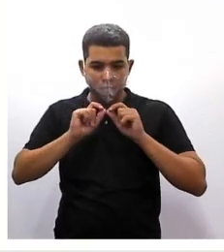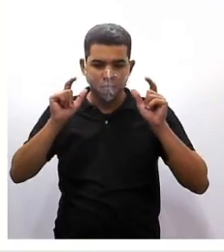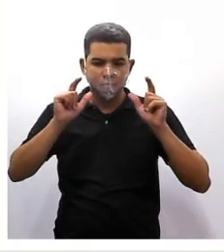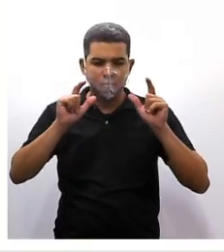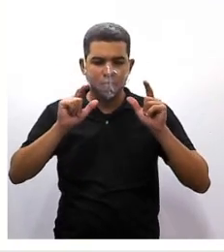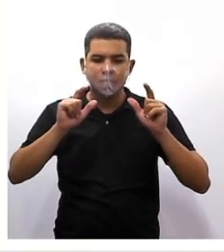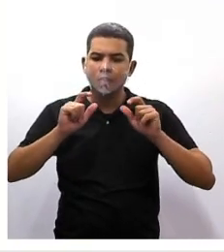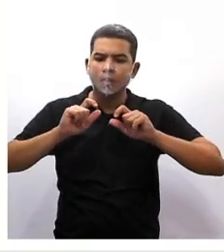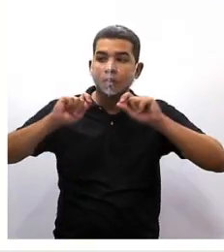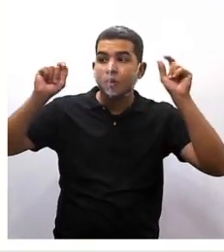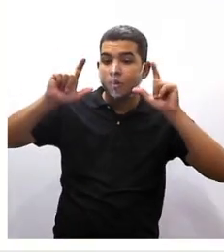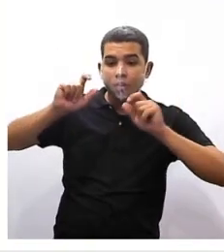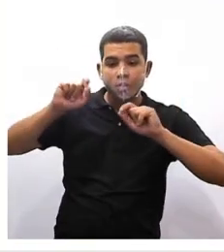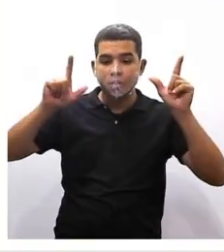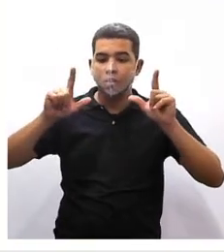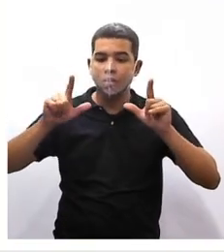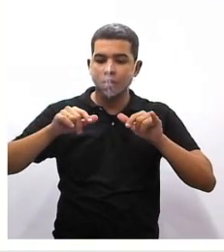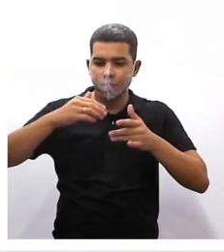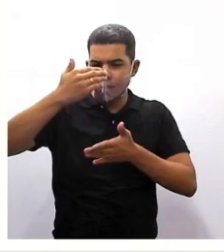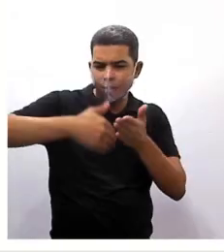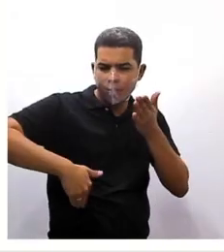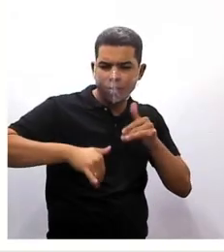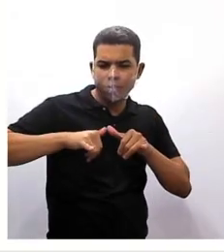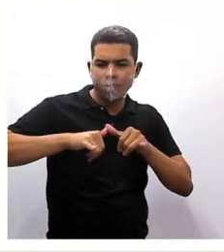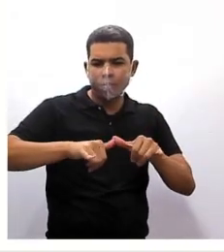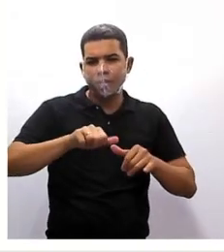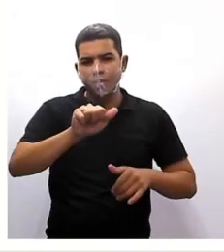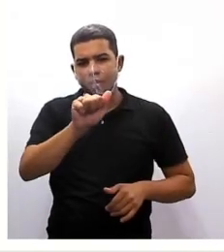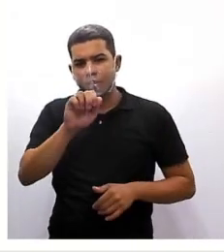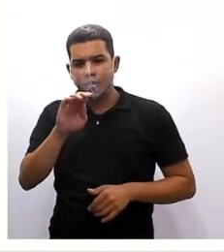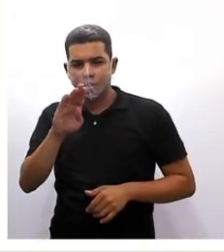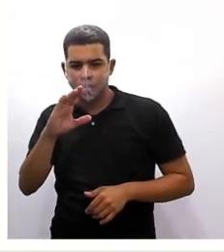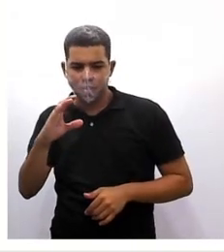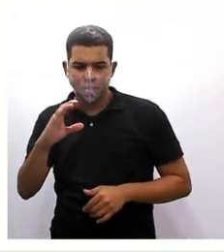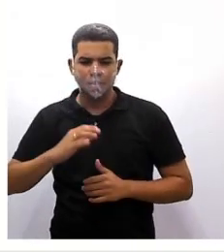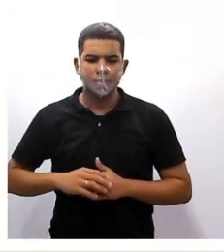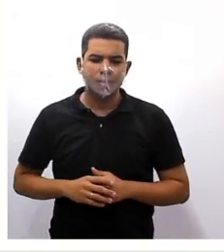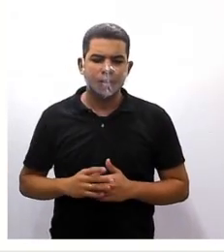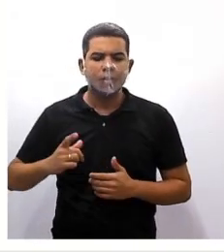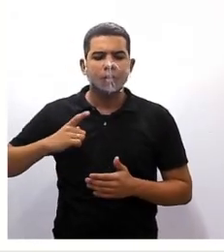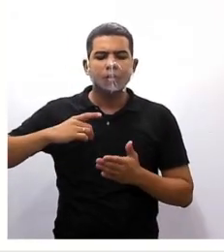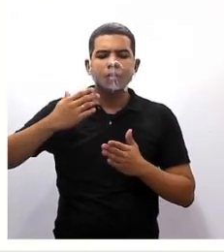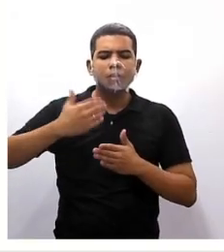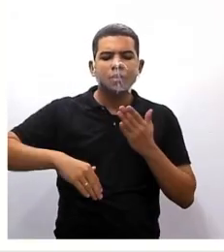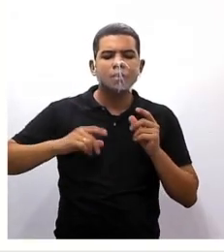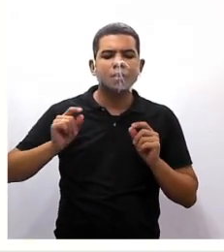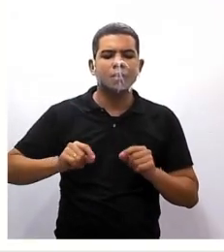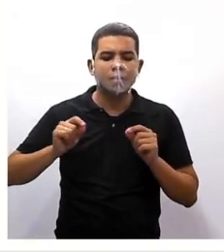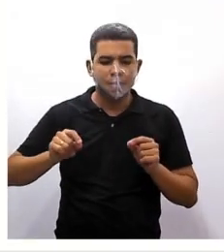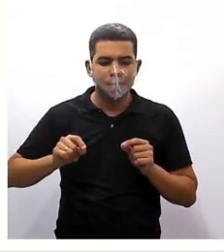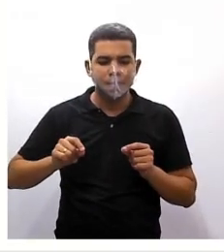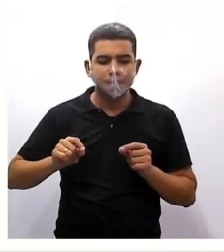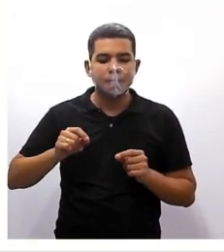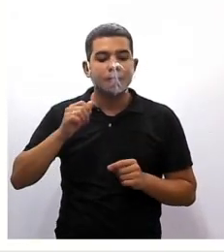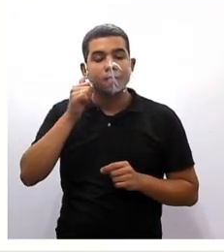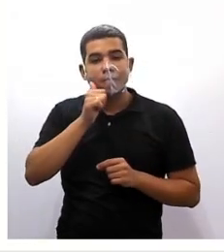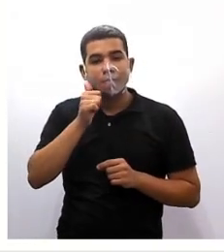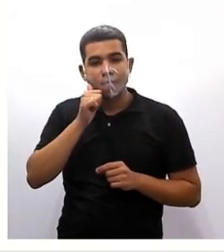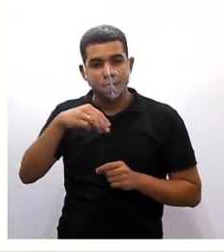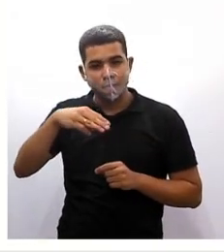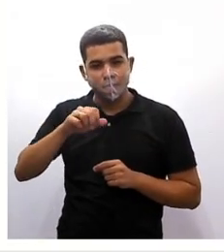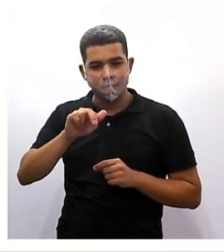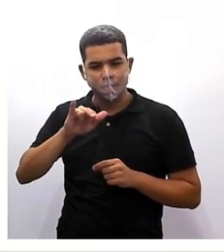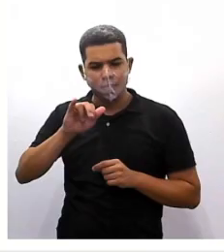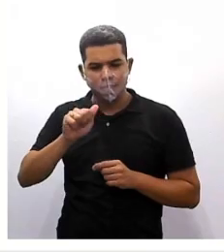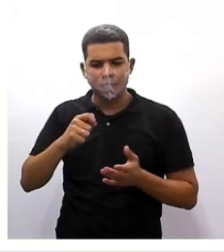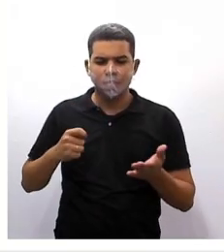no supermercado ABC. Então, veja que tem as promoções. Aí diz o seguinte: Dona Maria, vendo a promoção, resolveu comprar